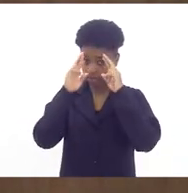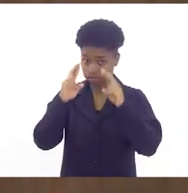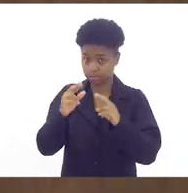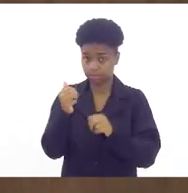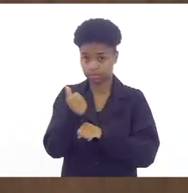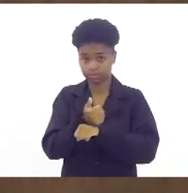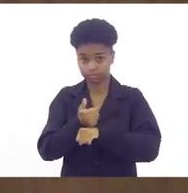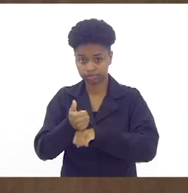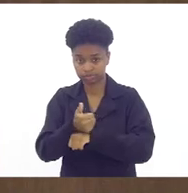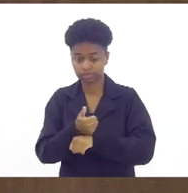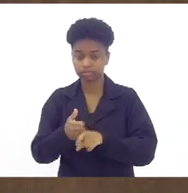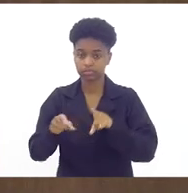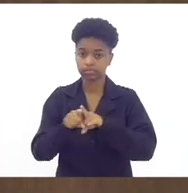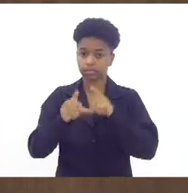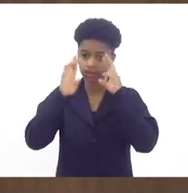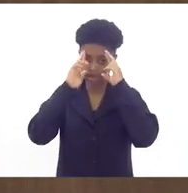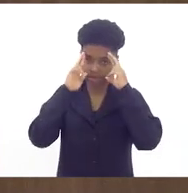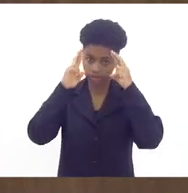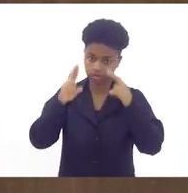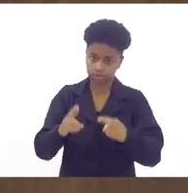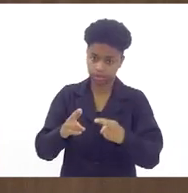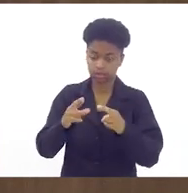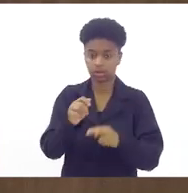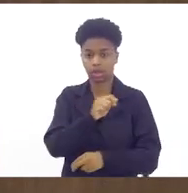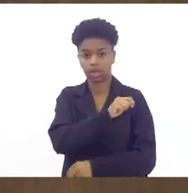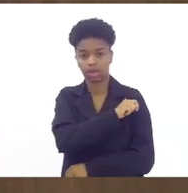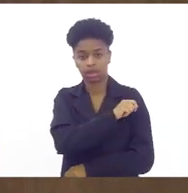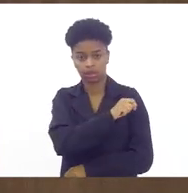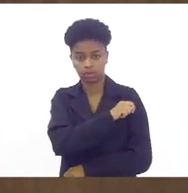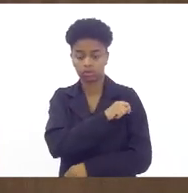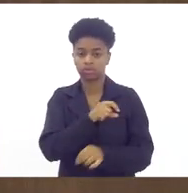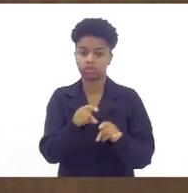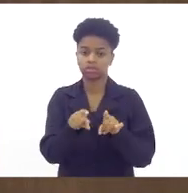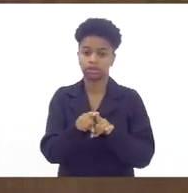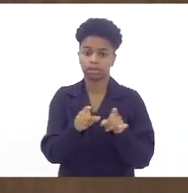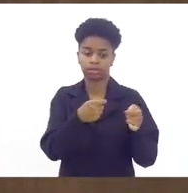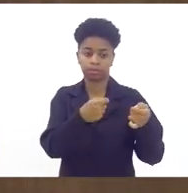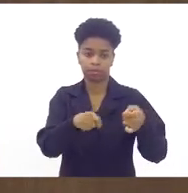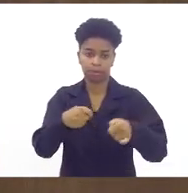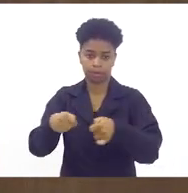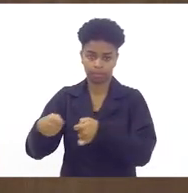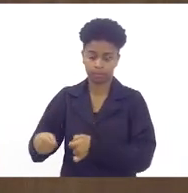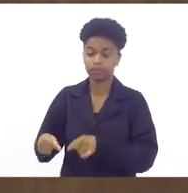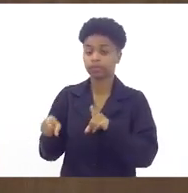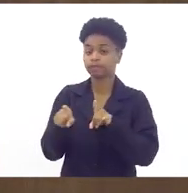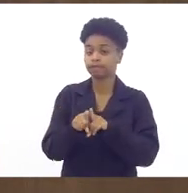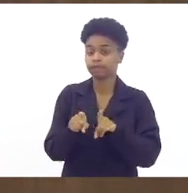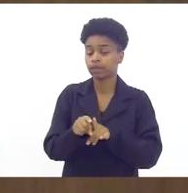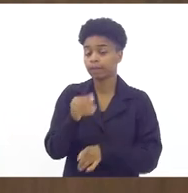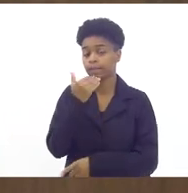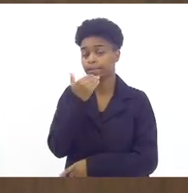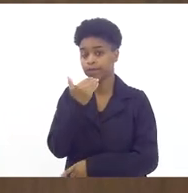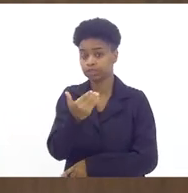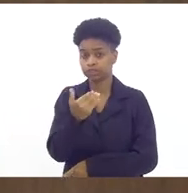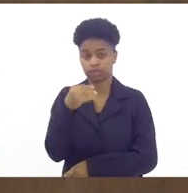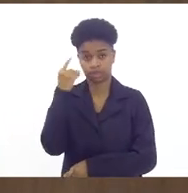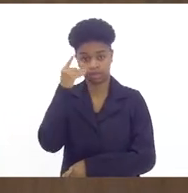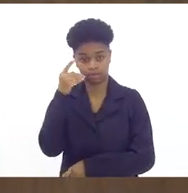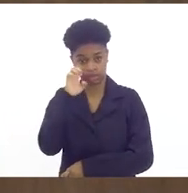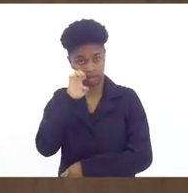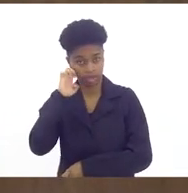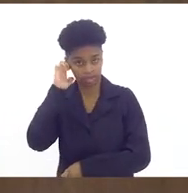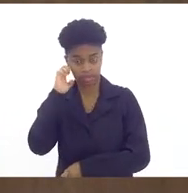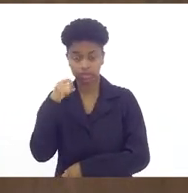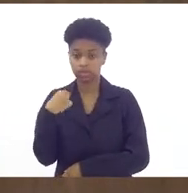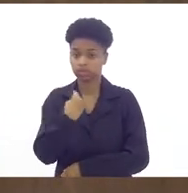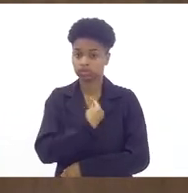profissionais com respeito a aos alunos e as necessidades e também solicitar Deputado a Érica que a gente